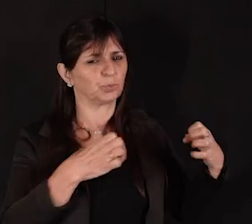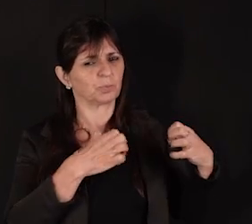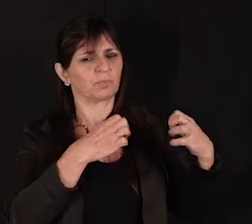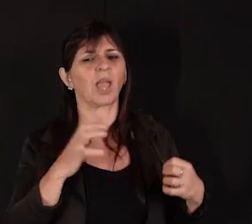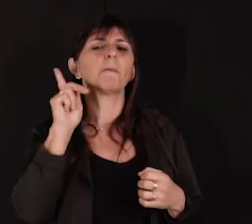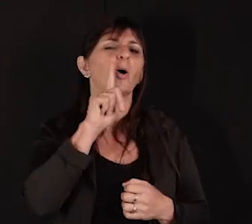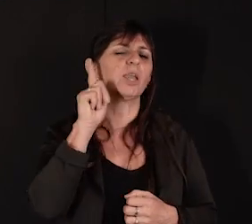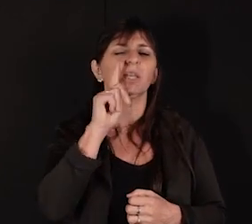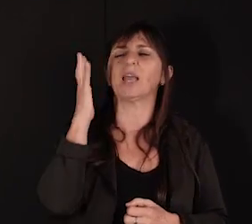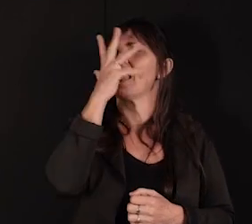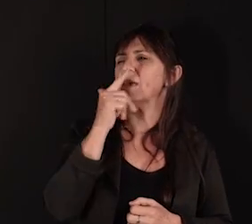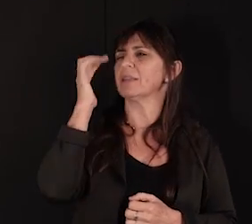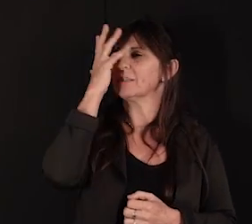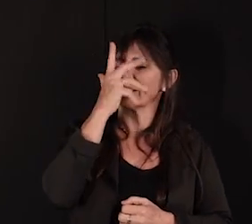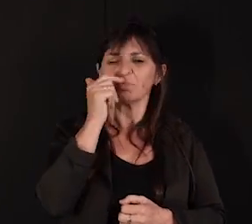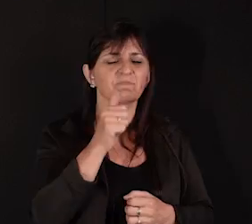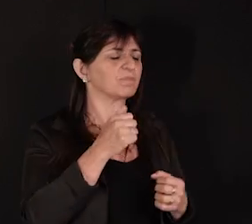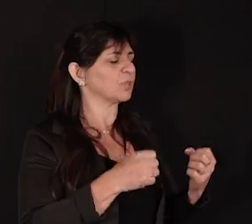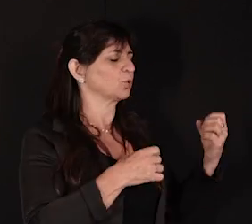Moreninha linda.